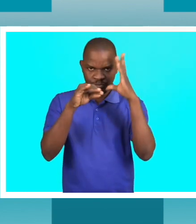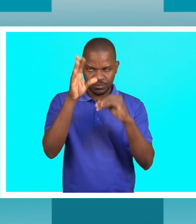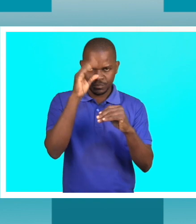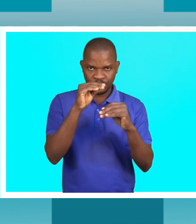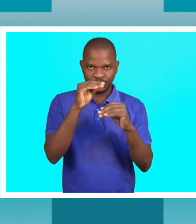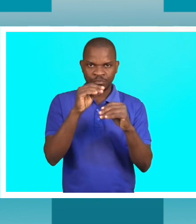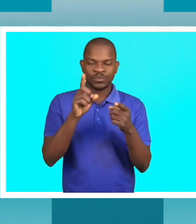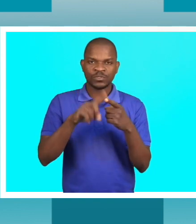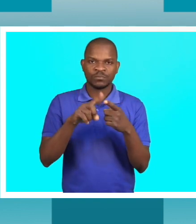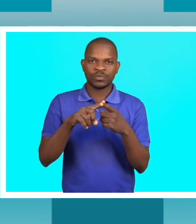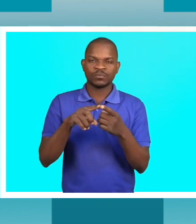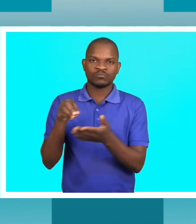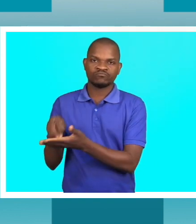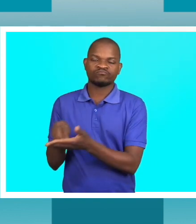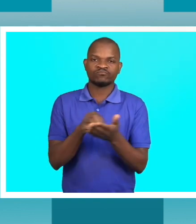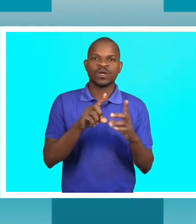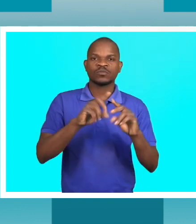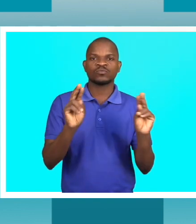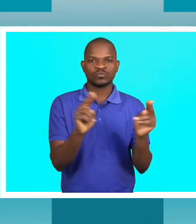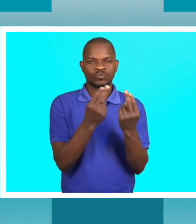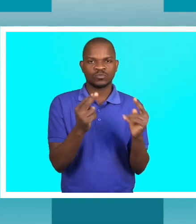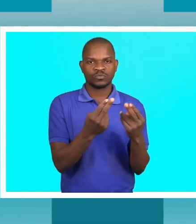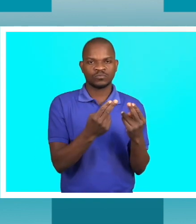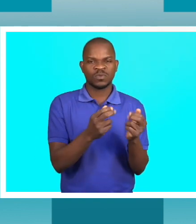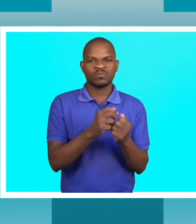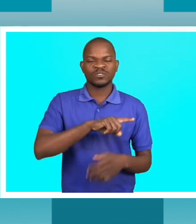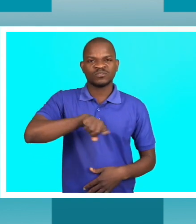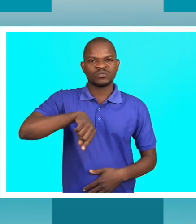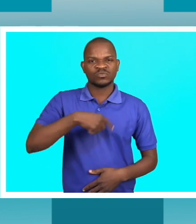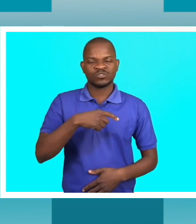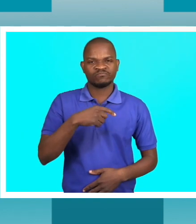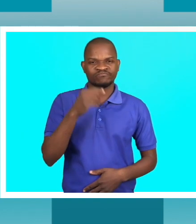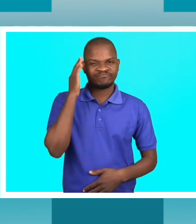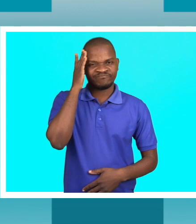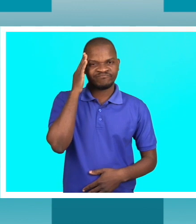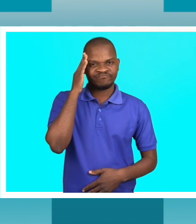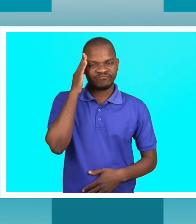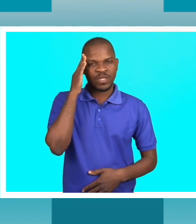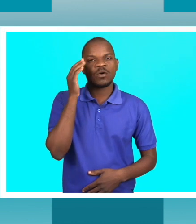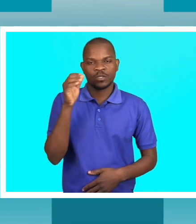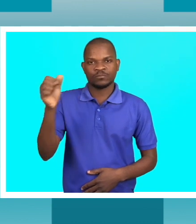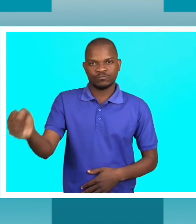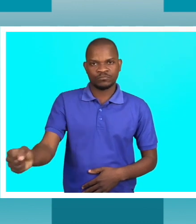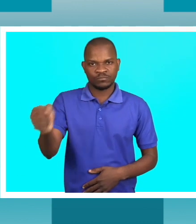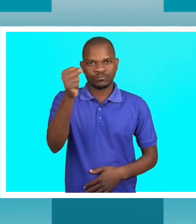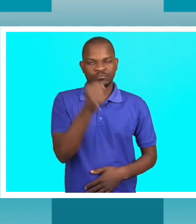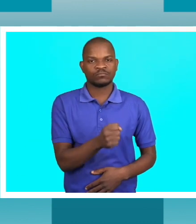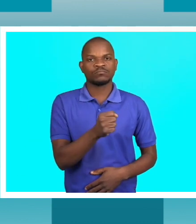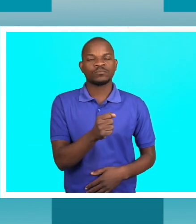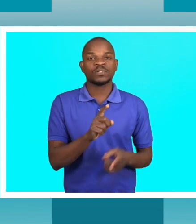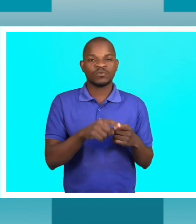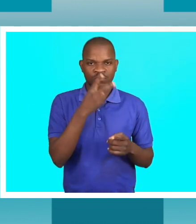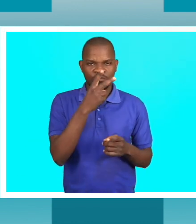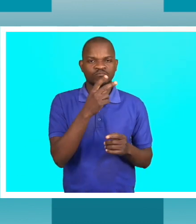aprender, queria trazer inovações. Nós buscamos o conhecimento